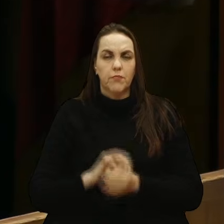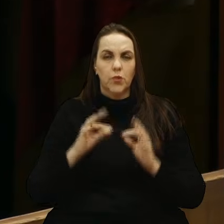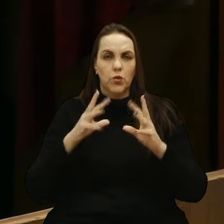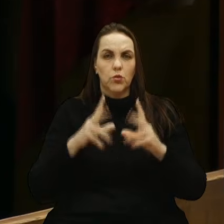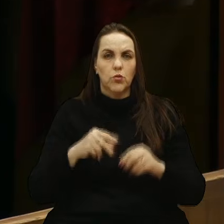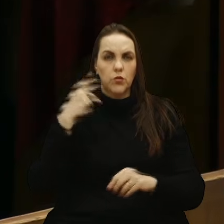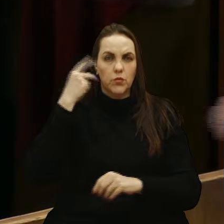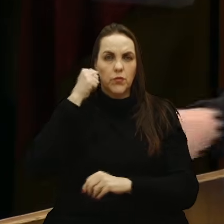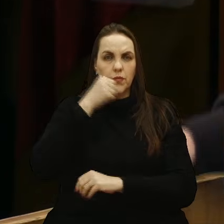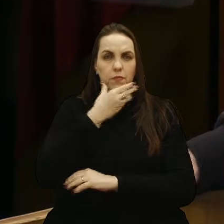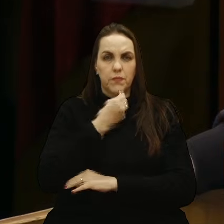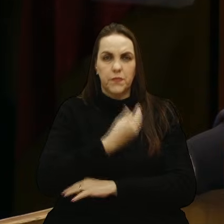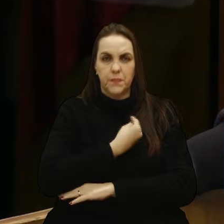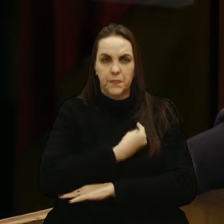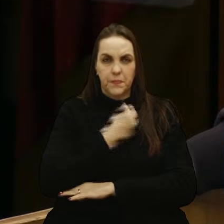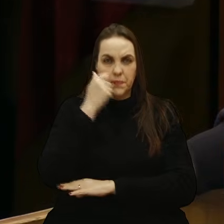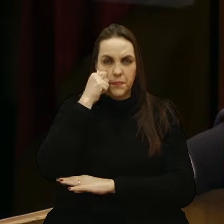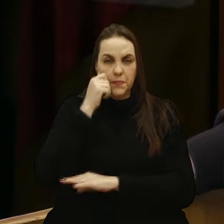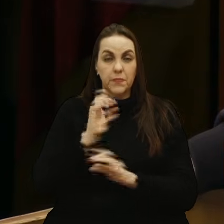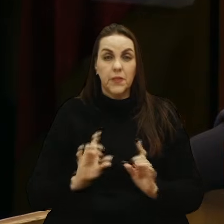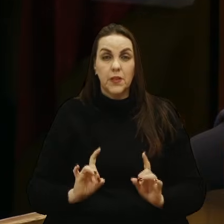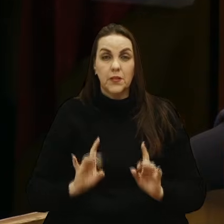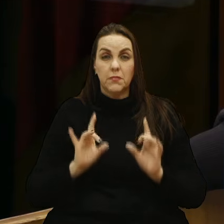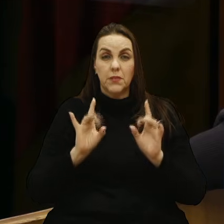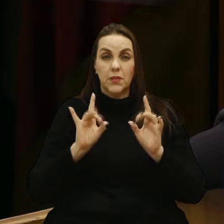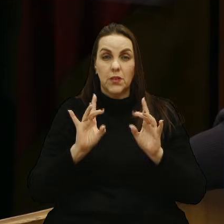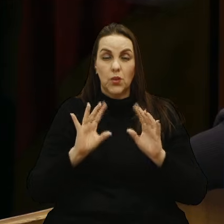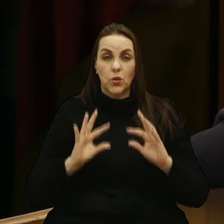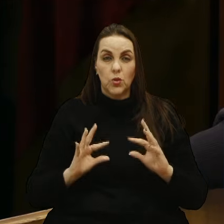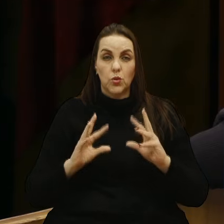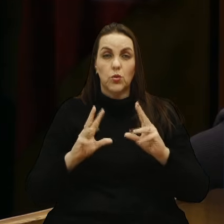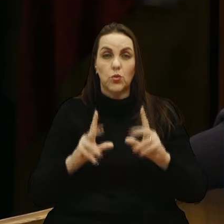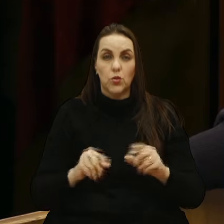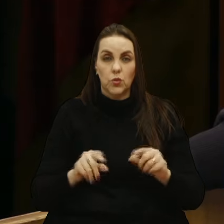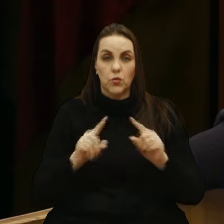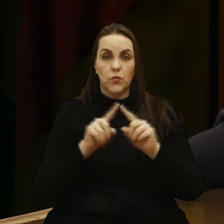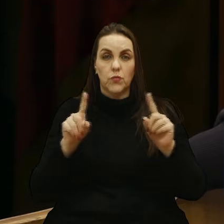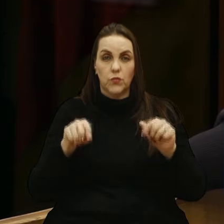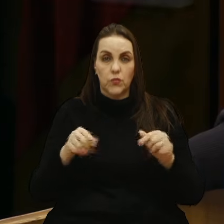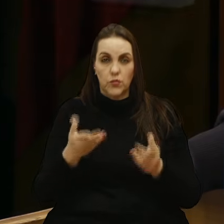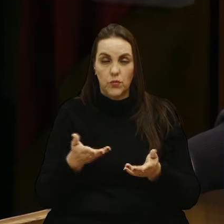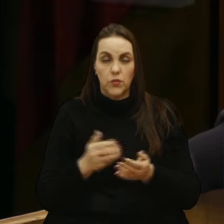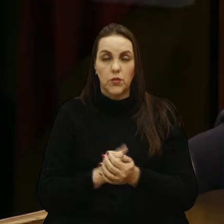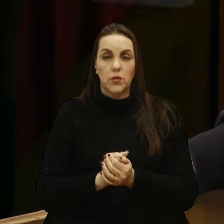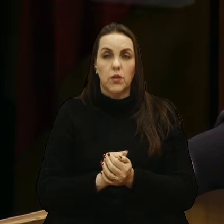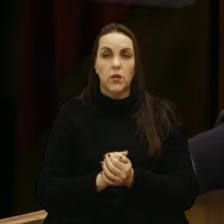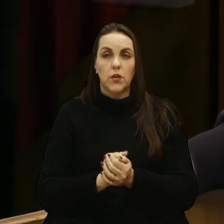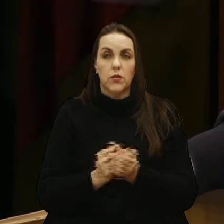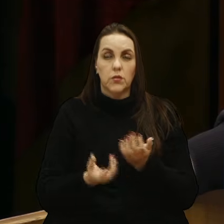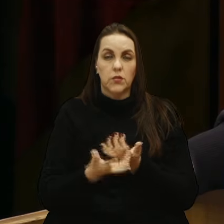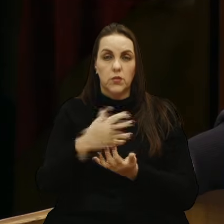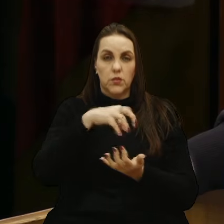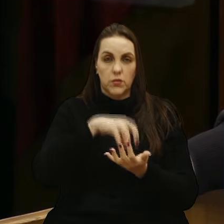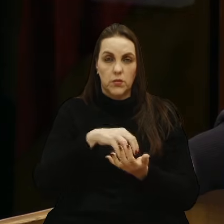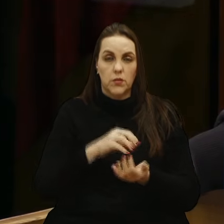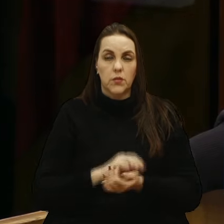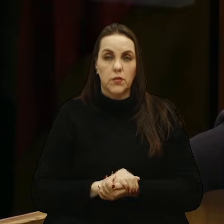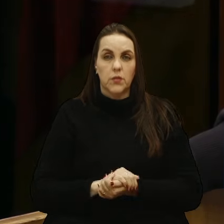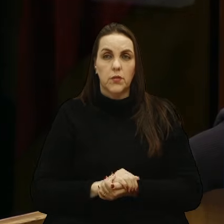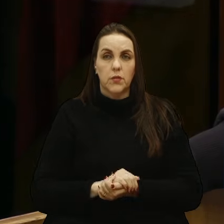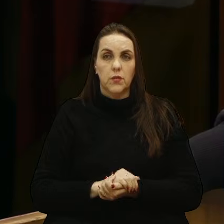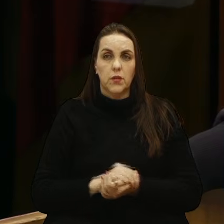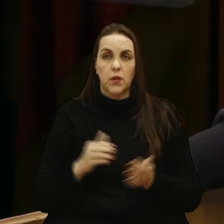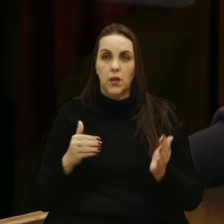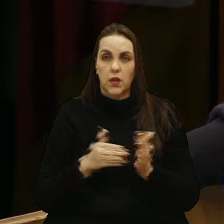vereadores presentes, mas em especial a todos os colaboradores e colaboradoras da Codeca que até